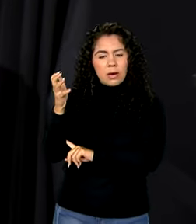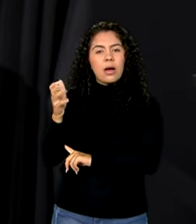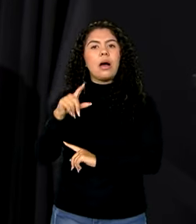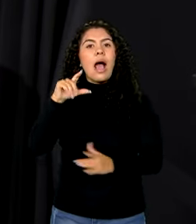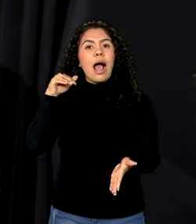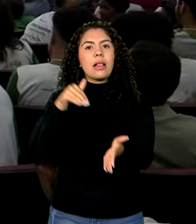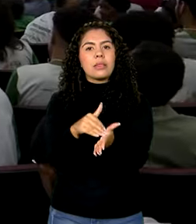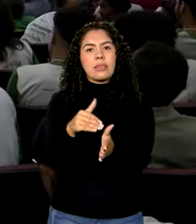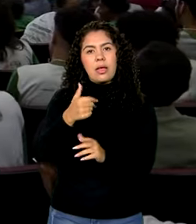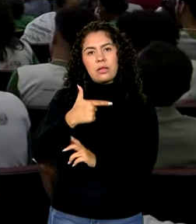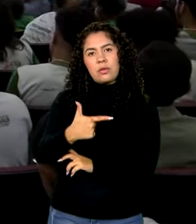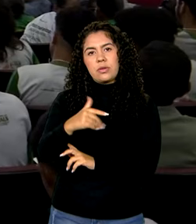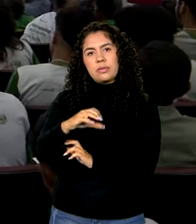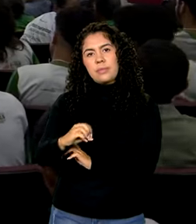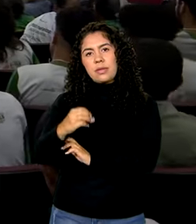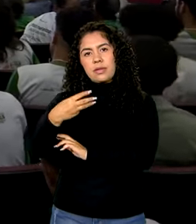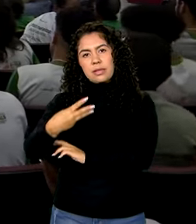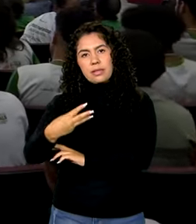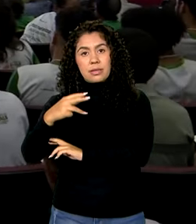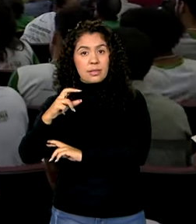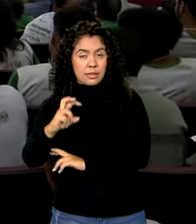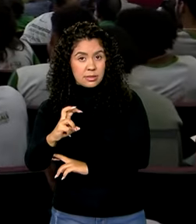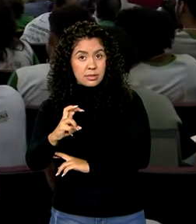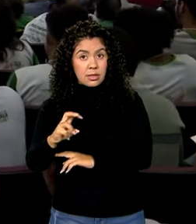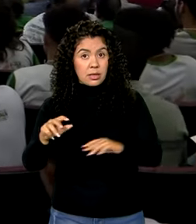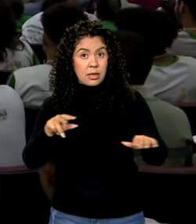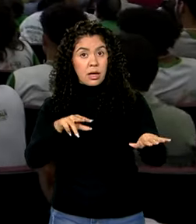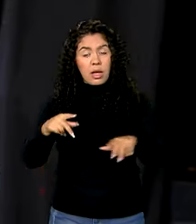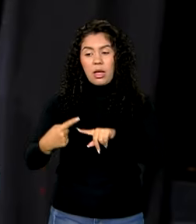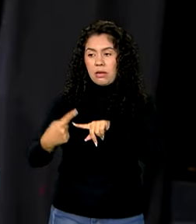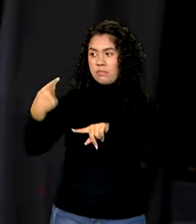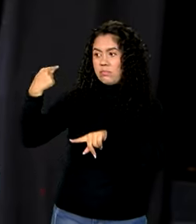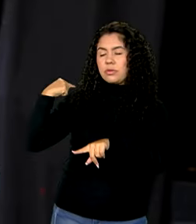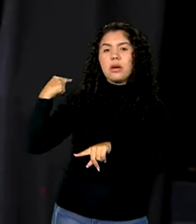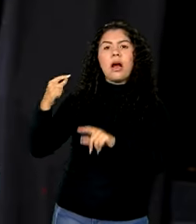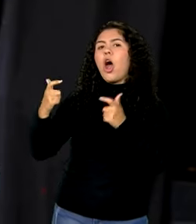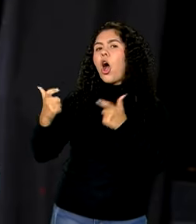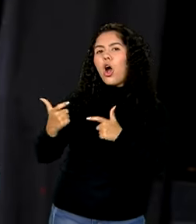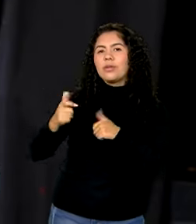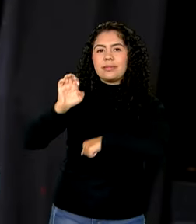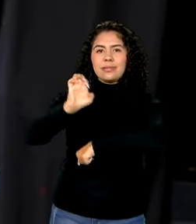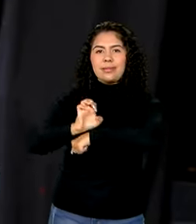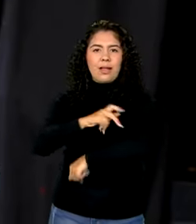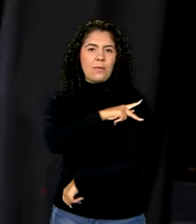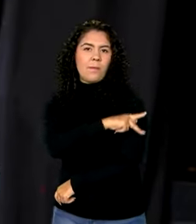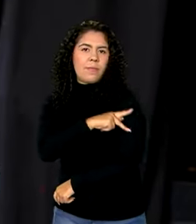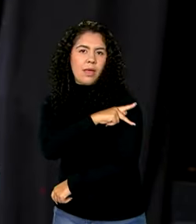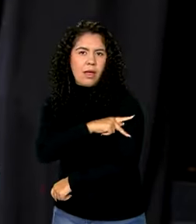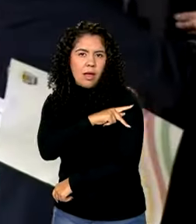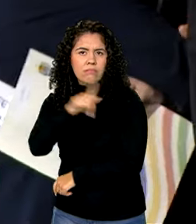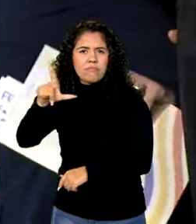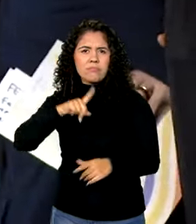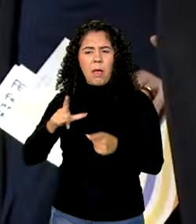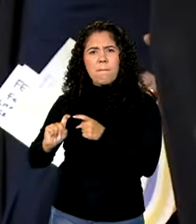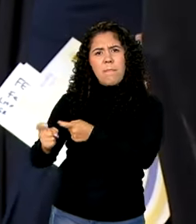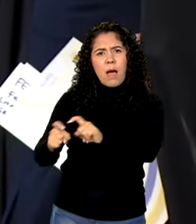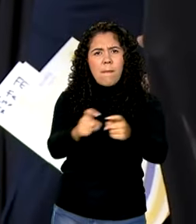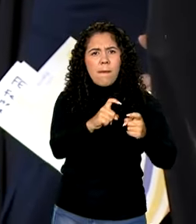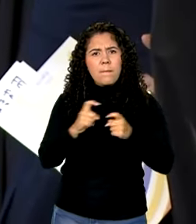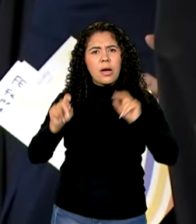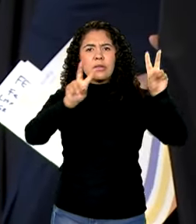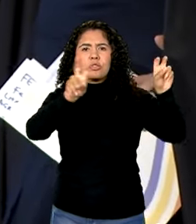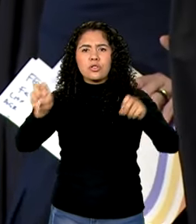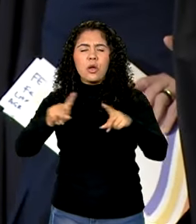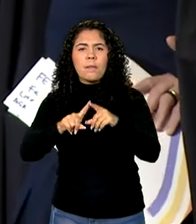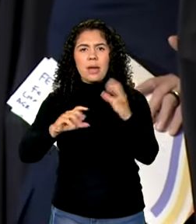até 2035. Na última semana, o encontro foi no estado do Piauí. Foram realizados debates sobre a